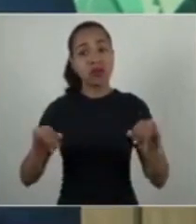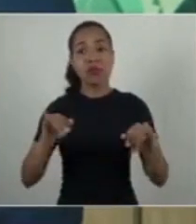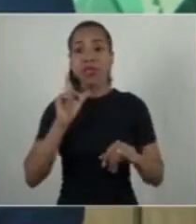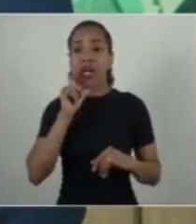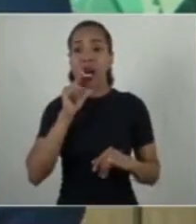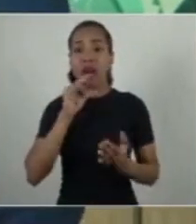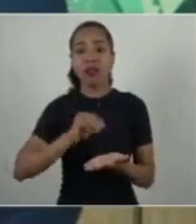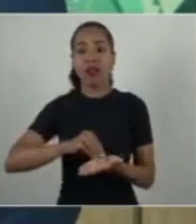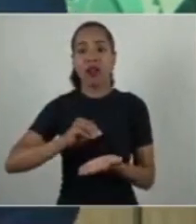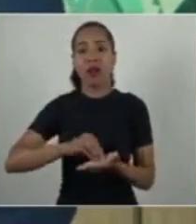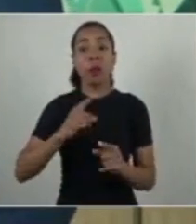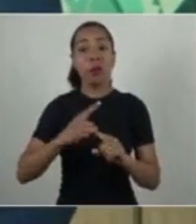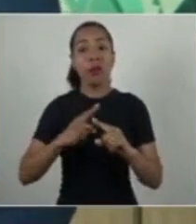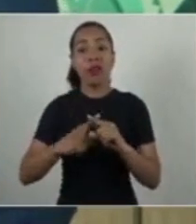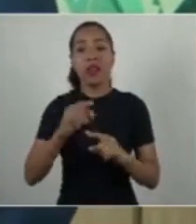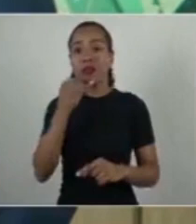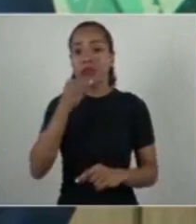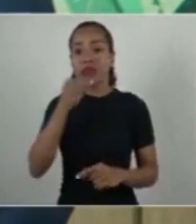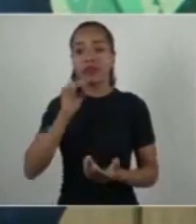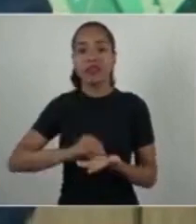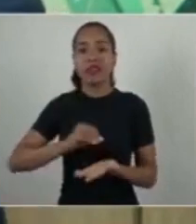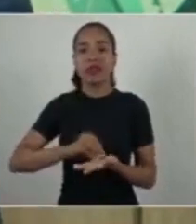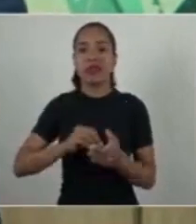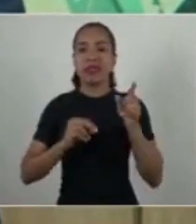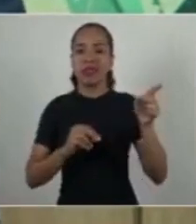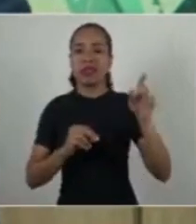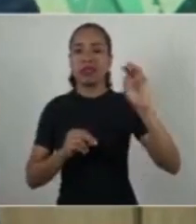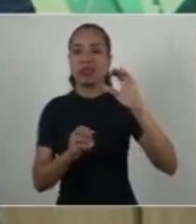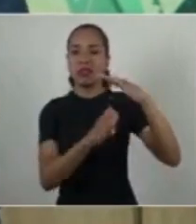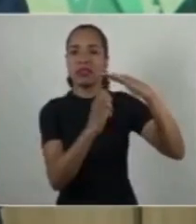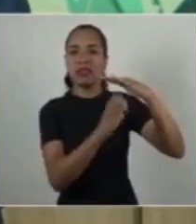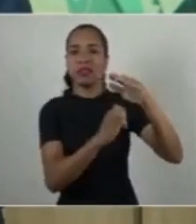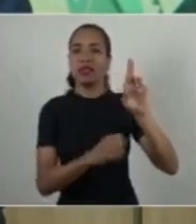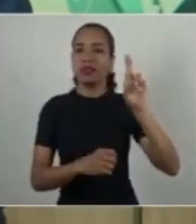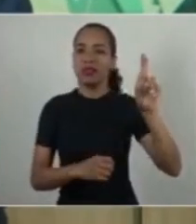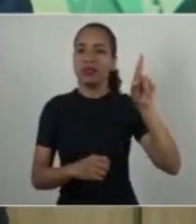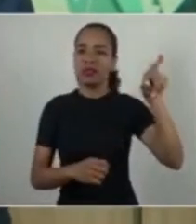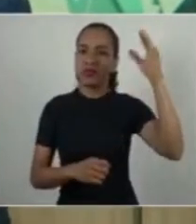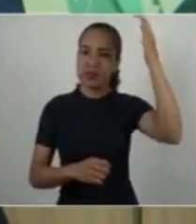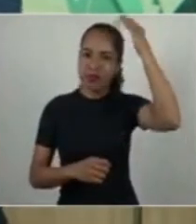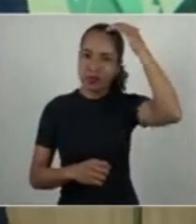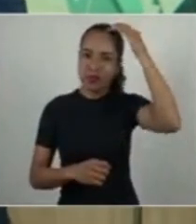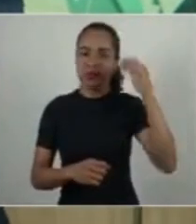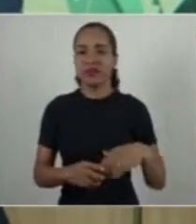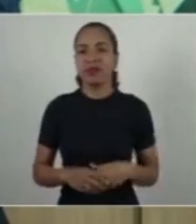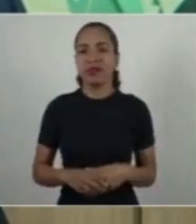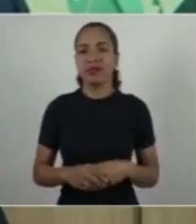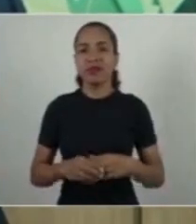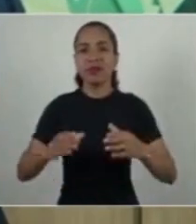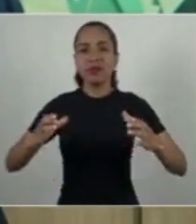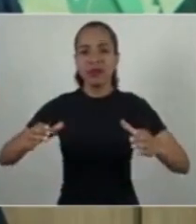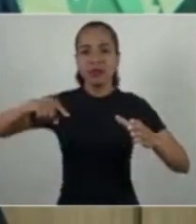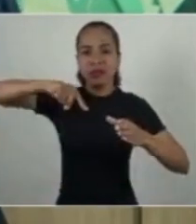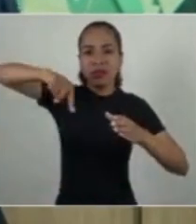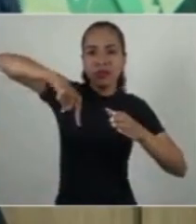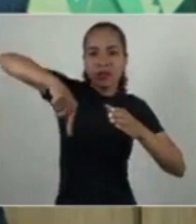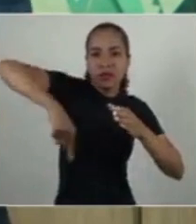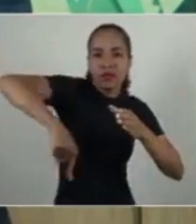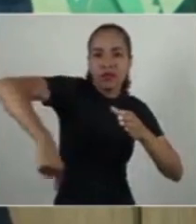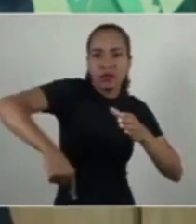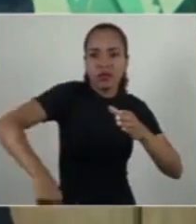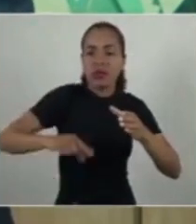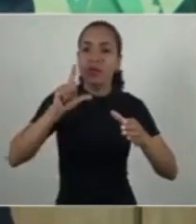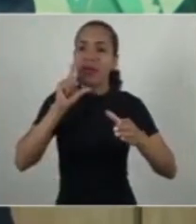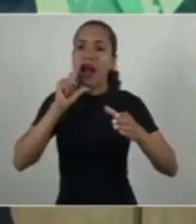lugares você sabe por quê por conta da energiza não tem energia para poder puxar a água do poço a água a água e